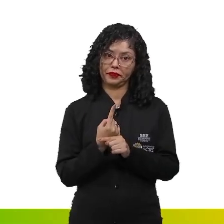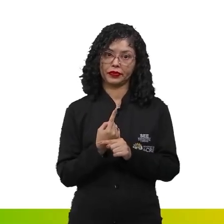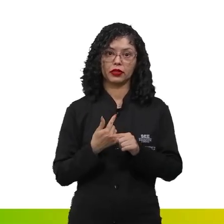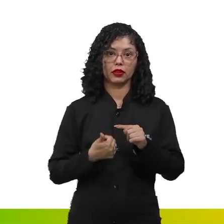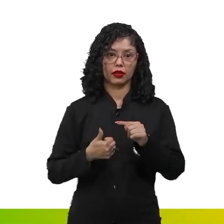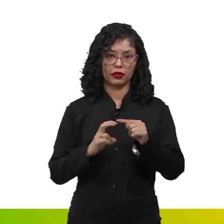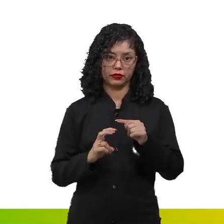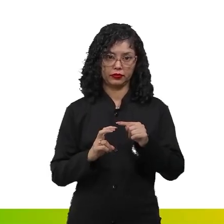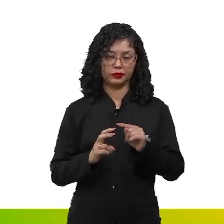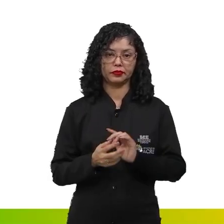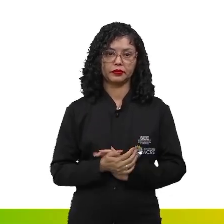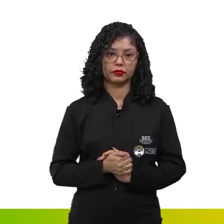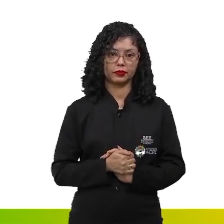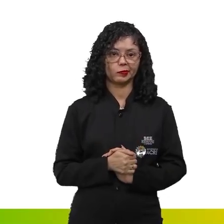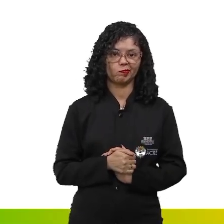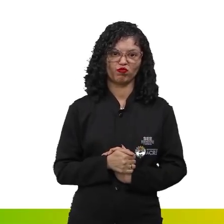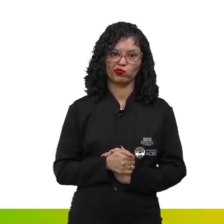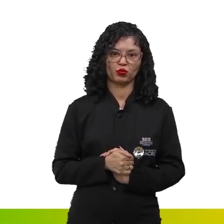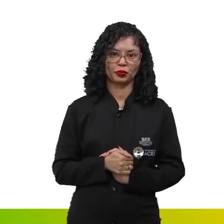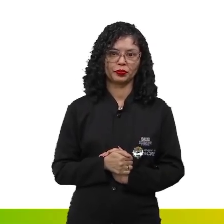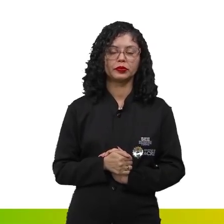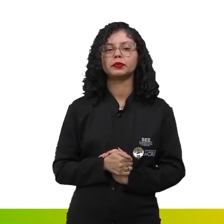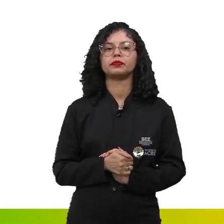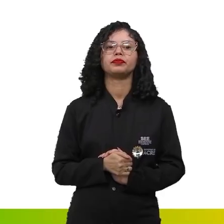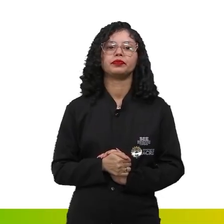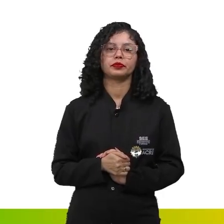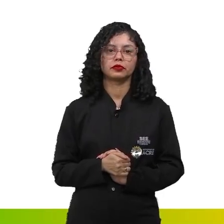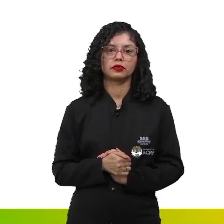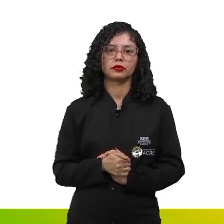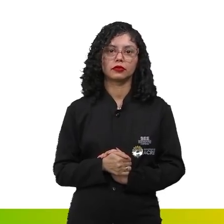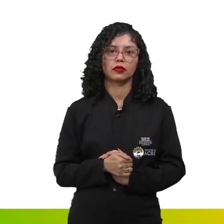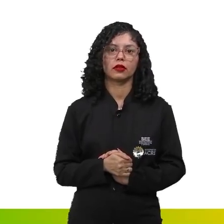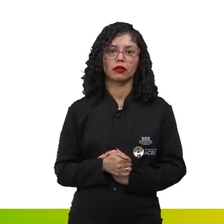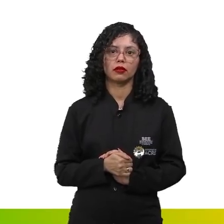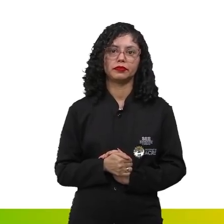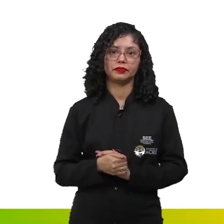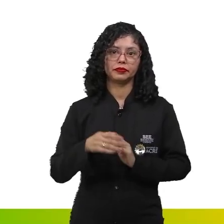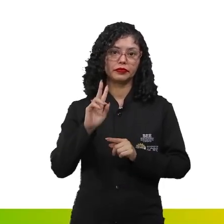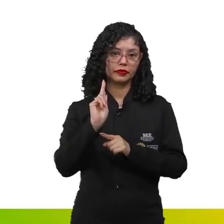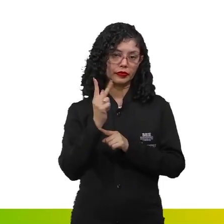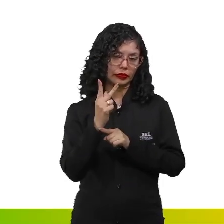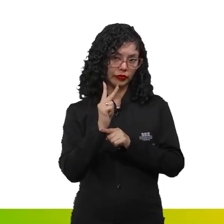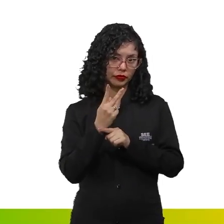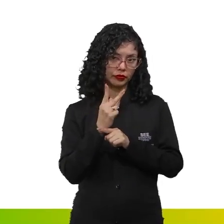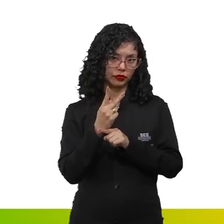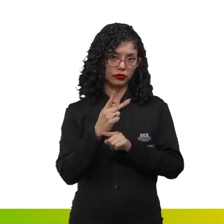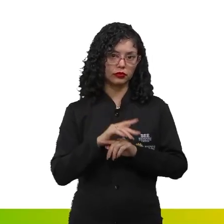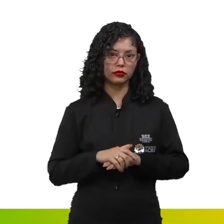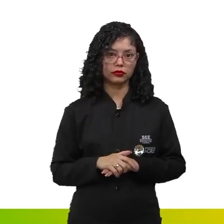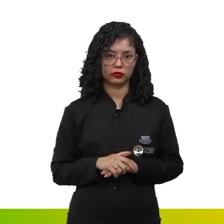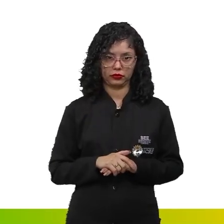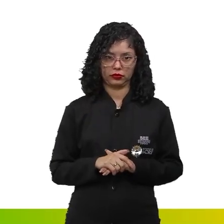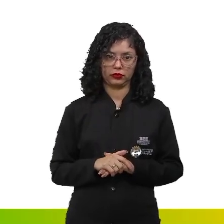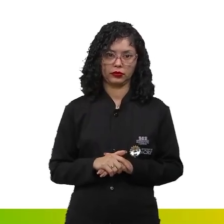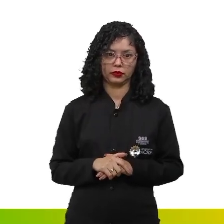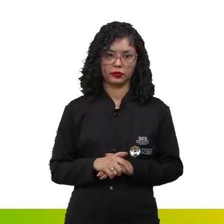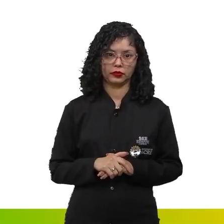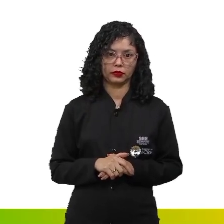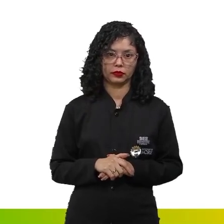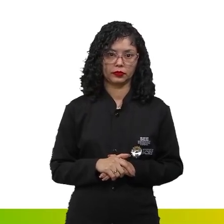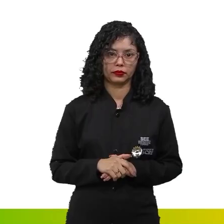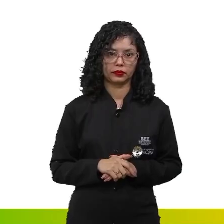1 sobre a sua idade, 15 anos, igual a Heloísa,